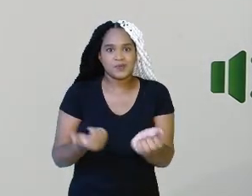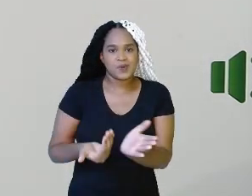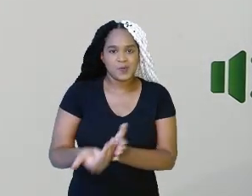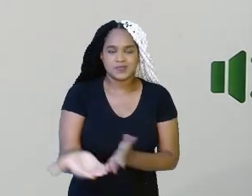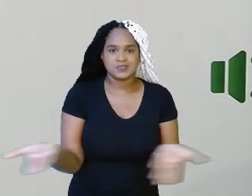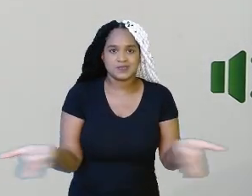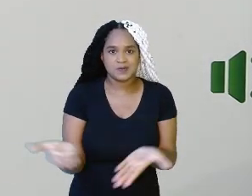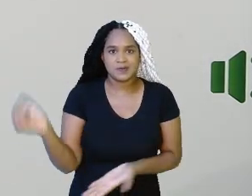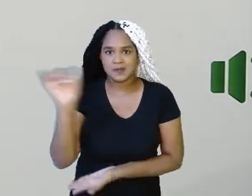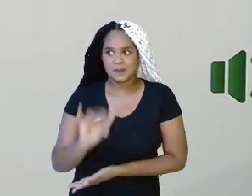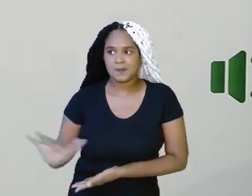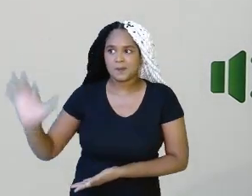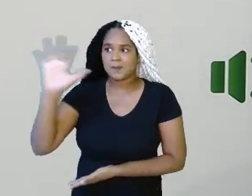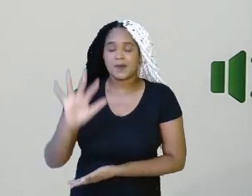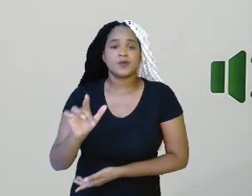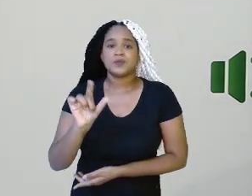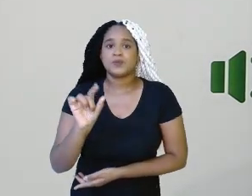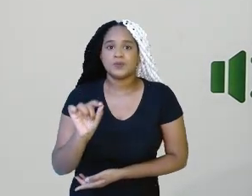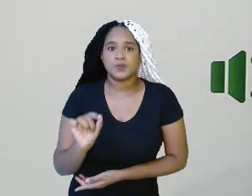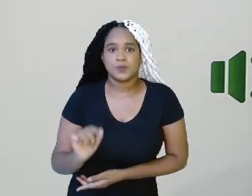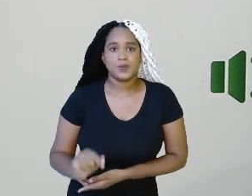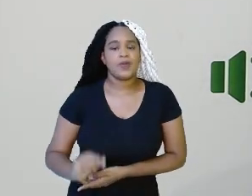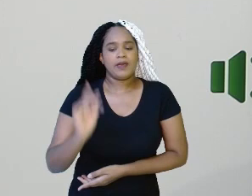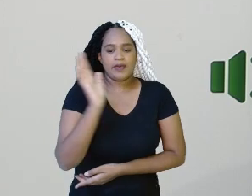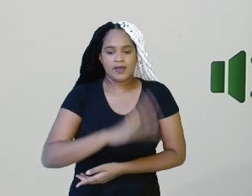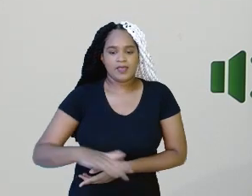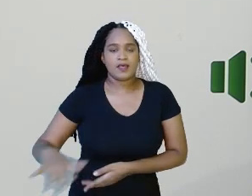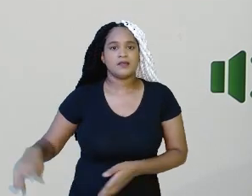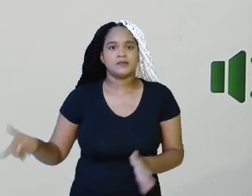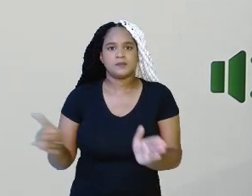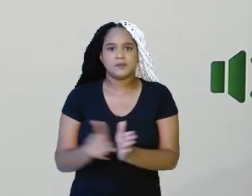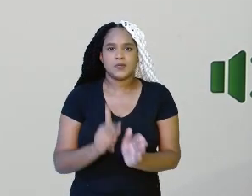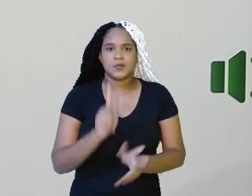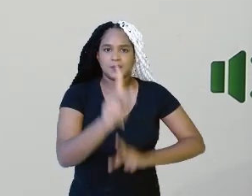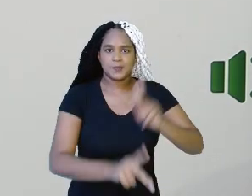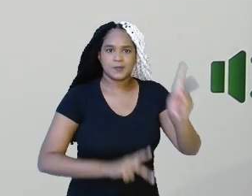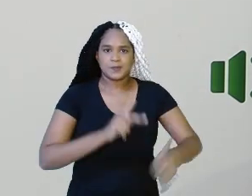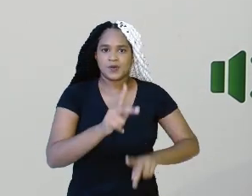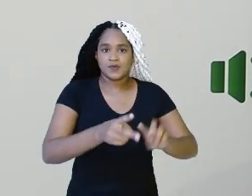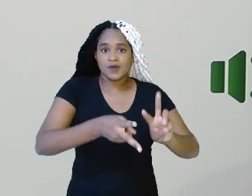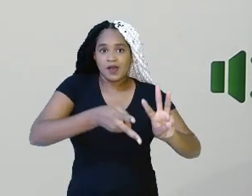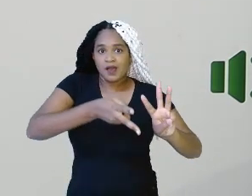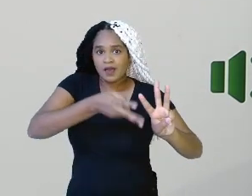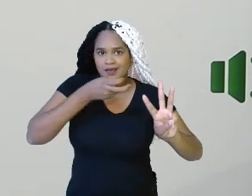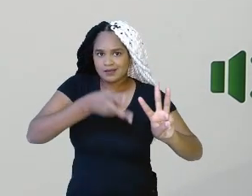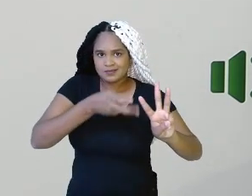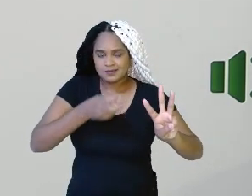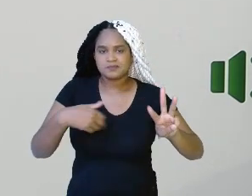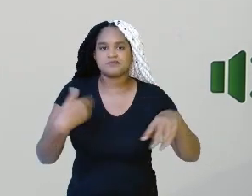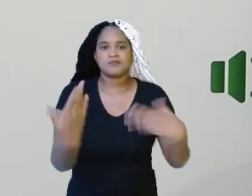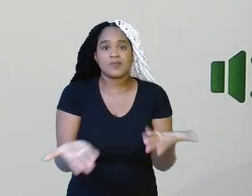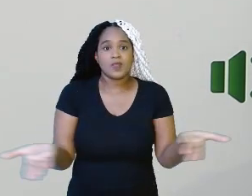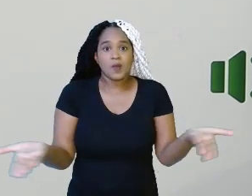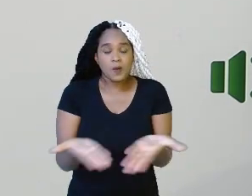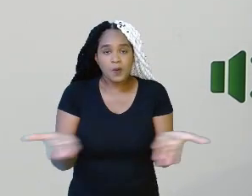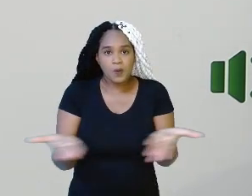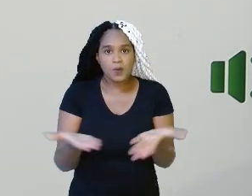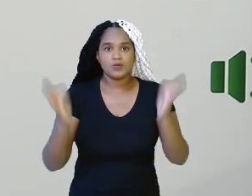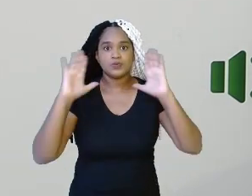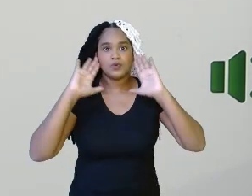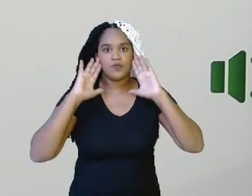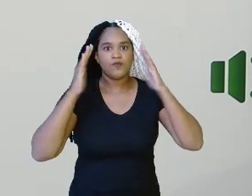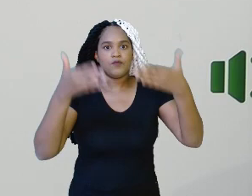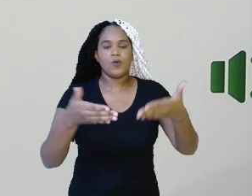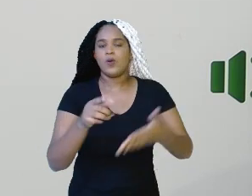primeira imagem, né, são crianças indígenas. E a primeira coisa que a gente vai falar, assim, a gente vai se prender mais na nossa aula de